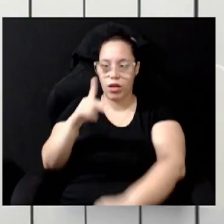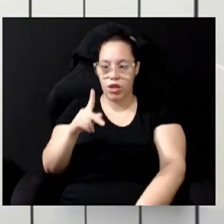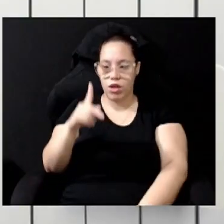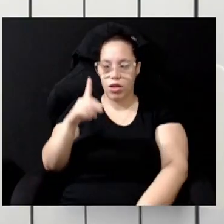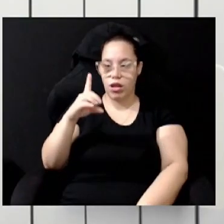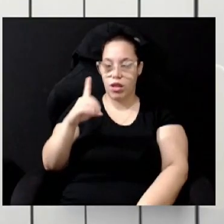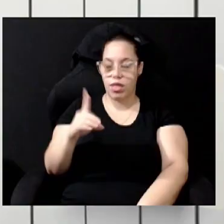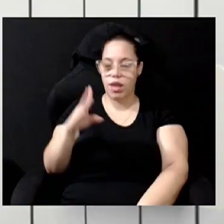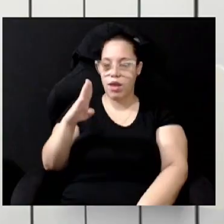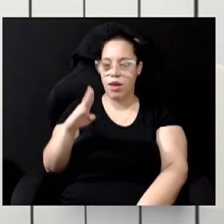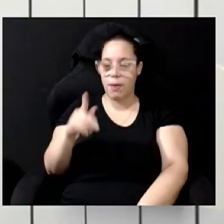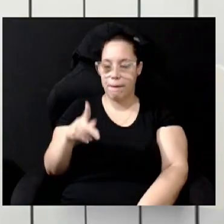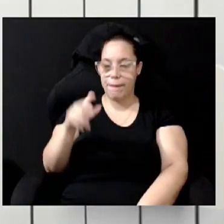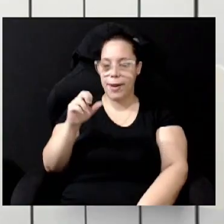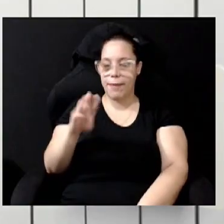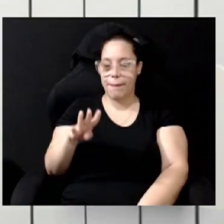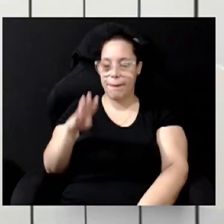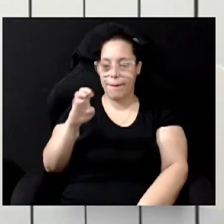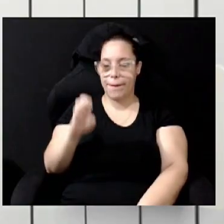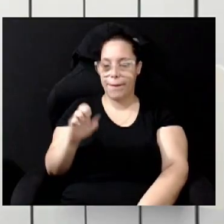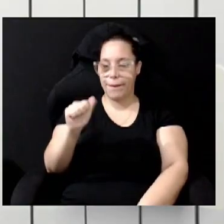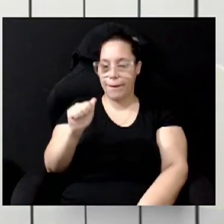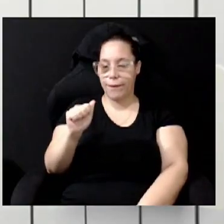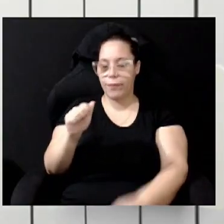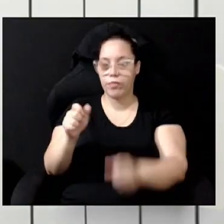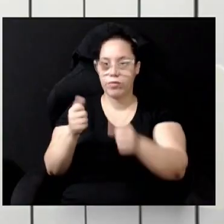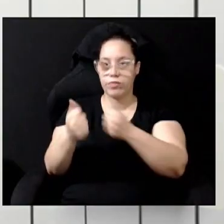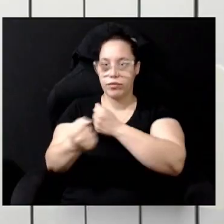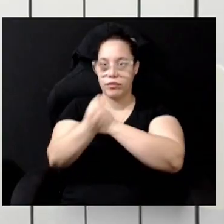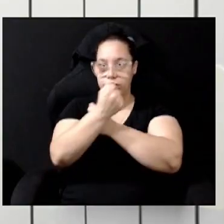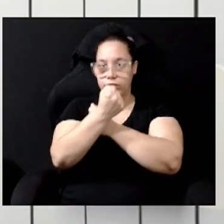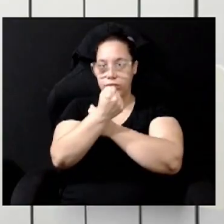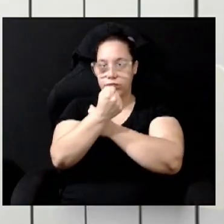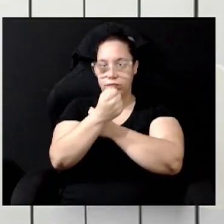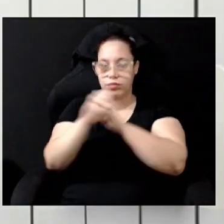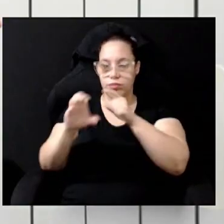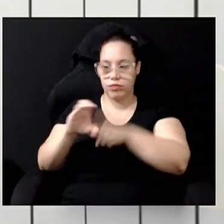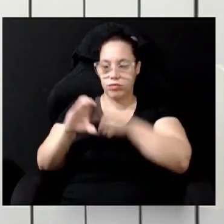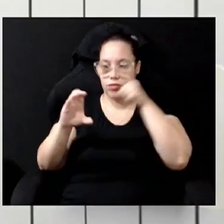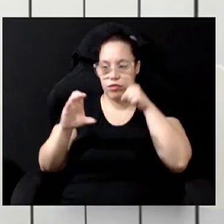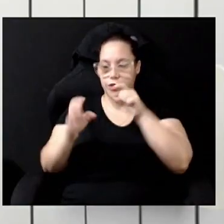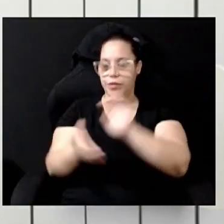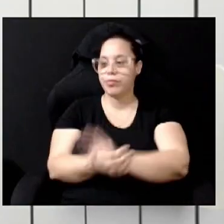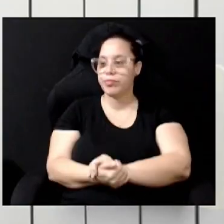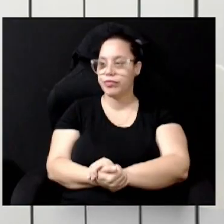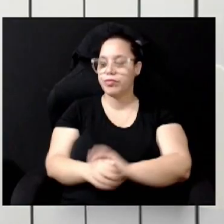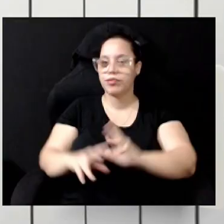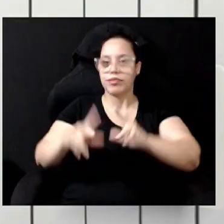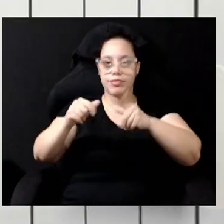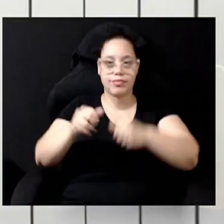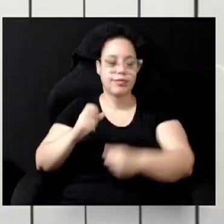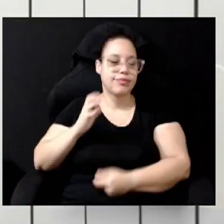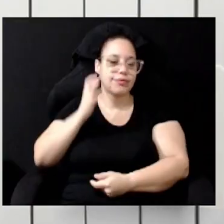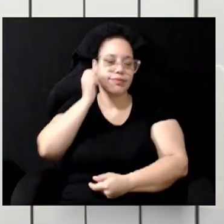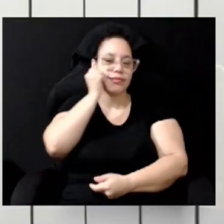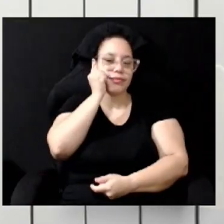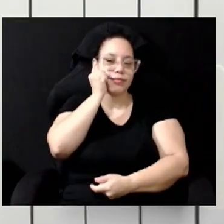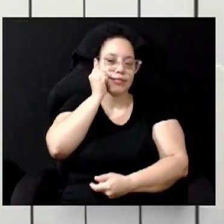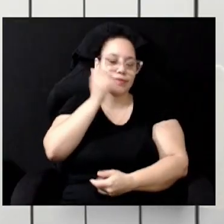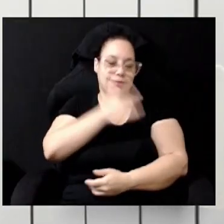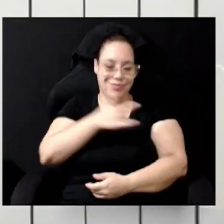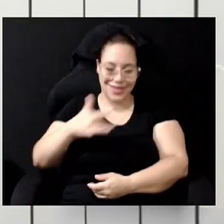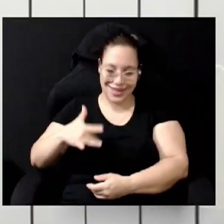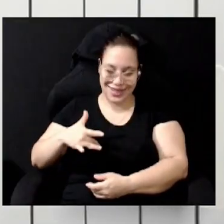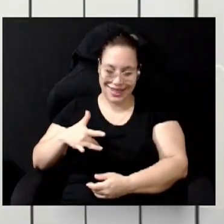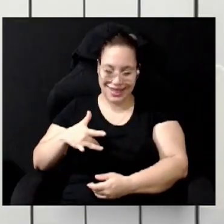Bem-Estar Animal e também dos protetores independentes. Todos os bichinhos estão saudáveis, prontos